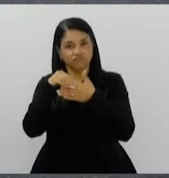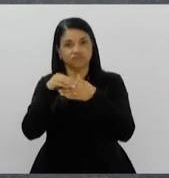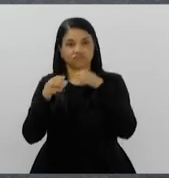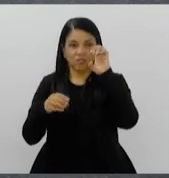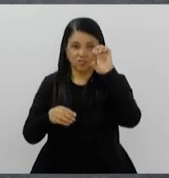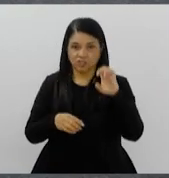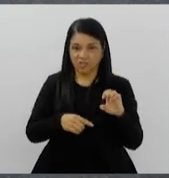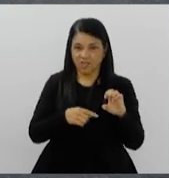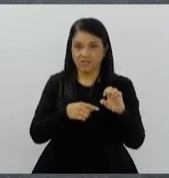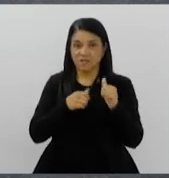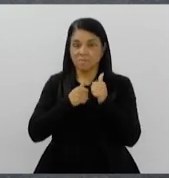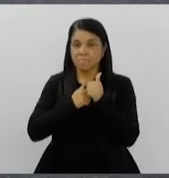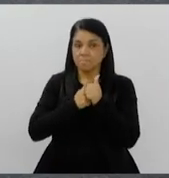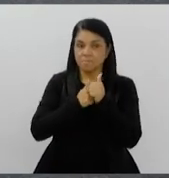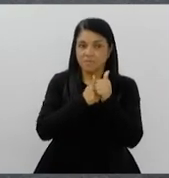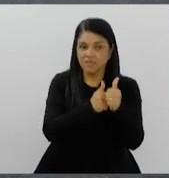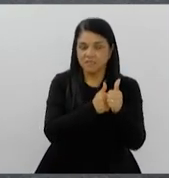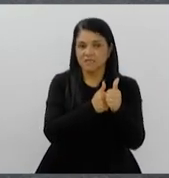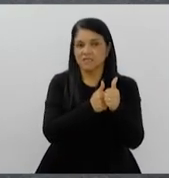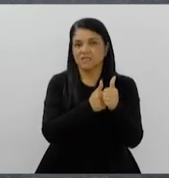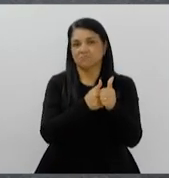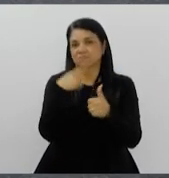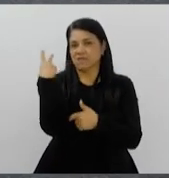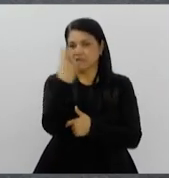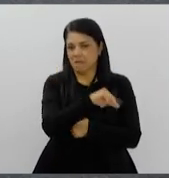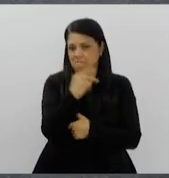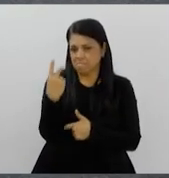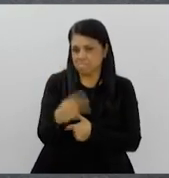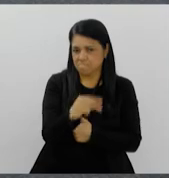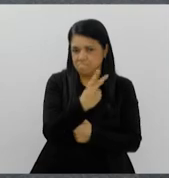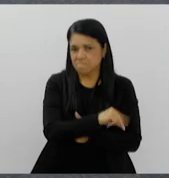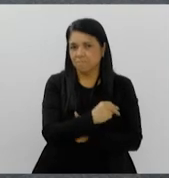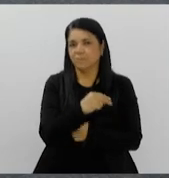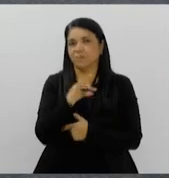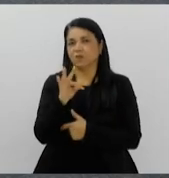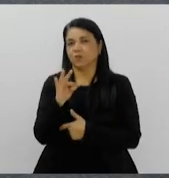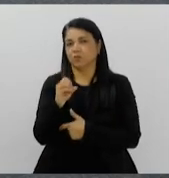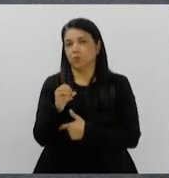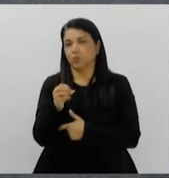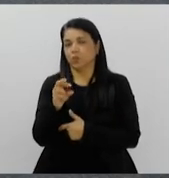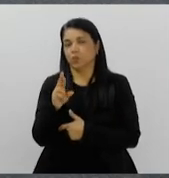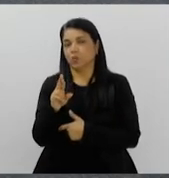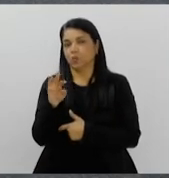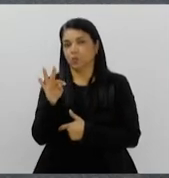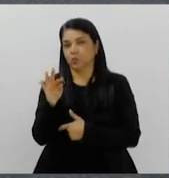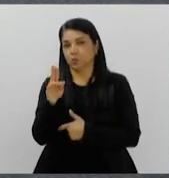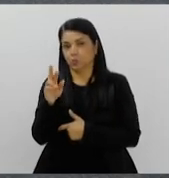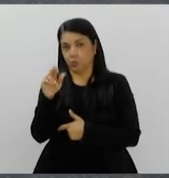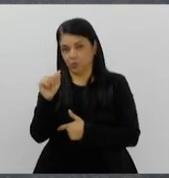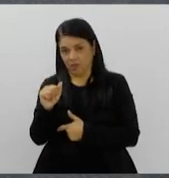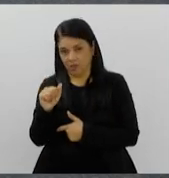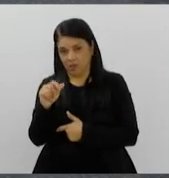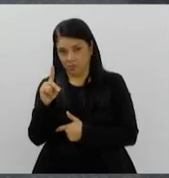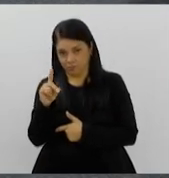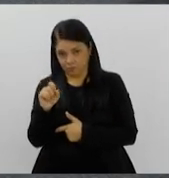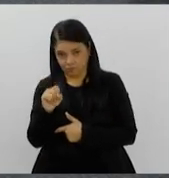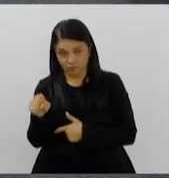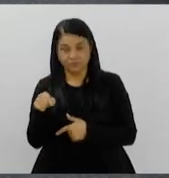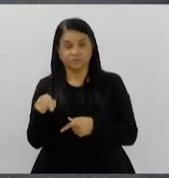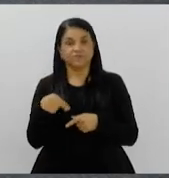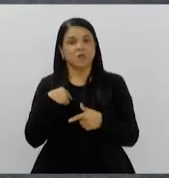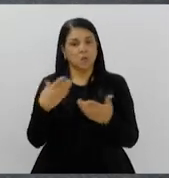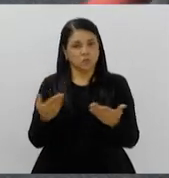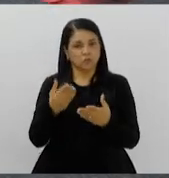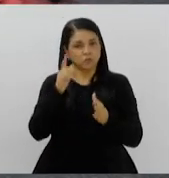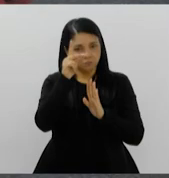foram perseguidos e torturados, né? Então, esse projeto que a gente está votando na tarde de hoje, ele é muito importante